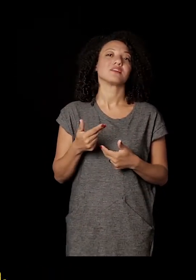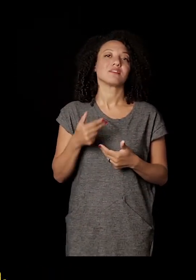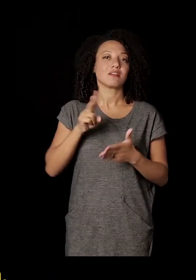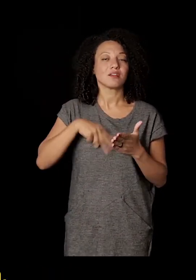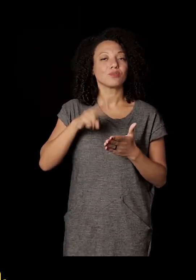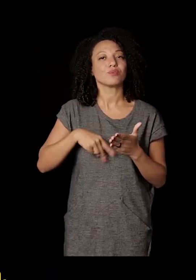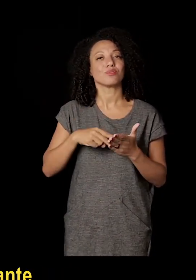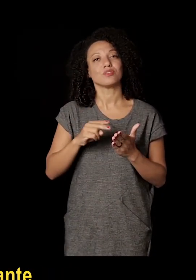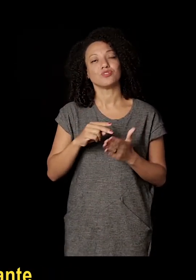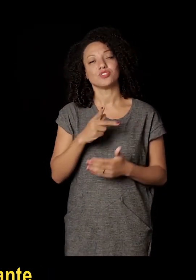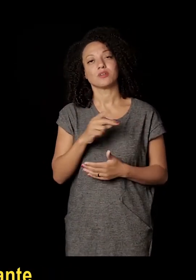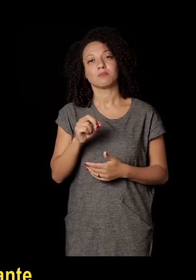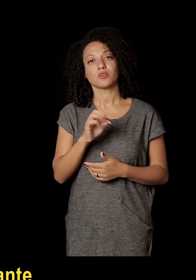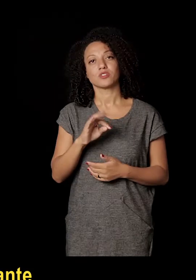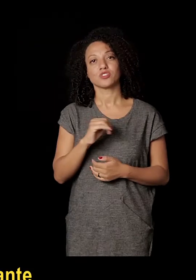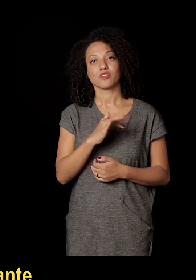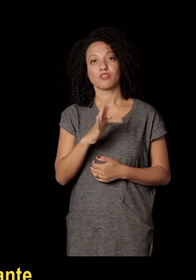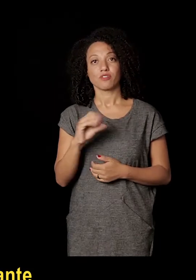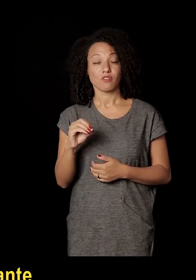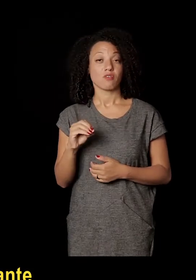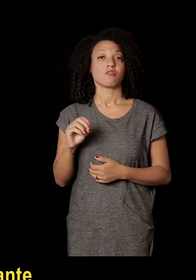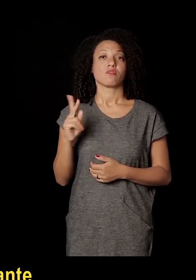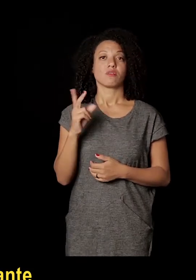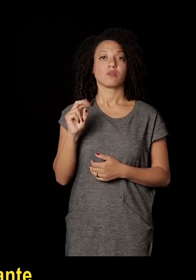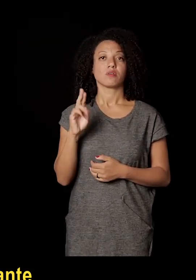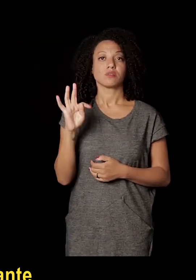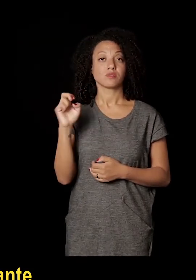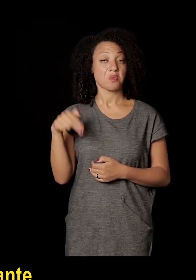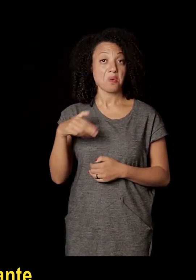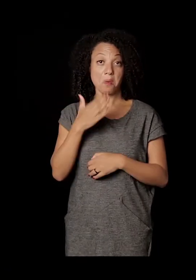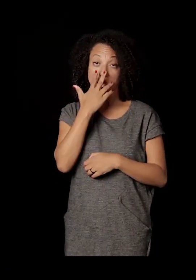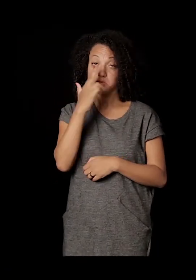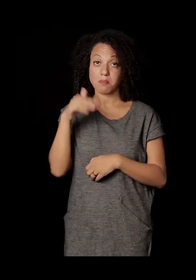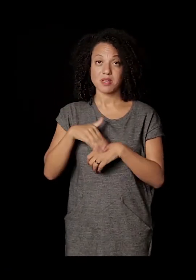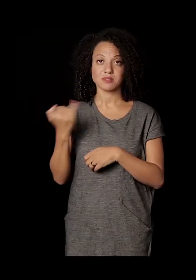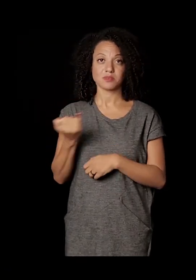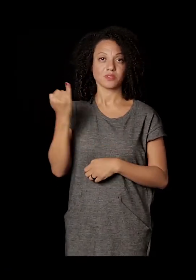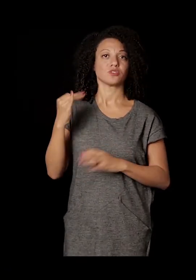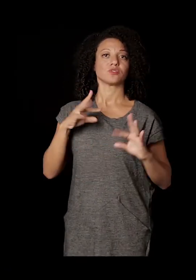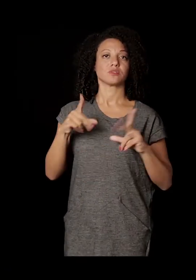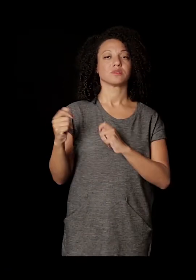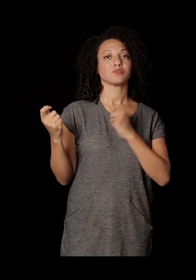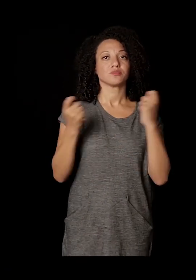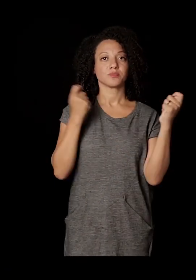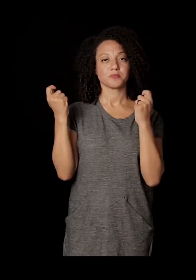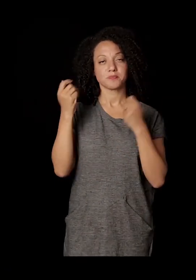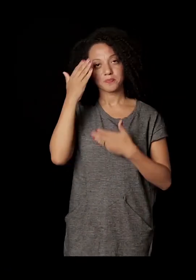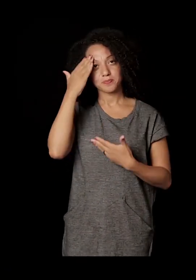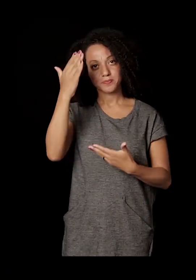de Houston, que sabe, é a mais importante hoje de todos os nossos festivais. Obrigado.